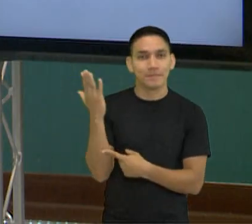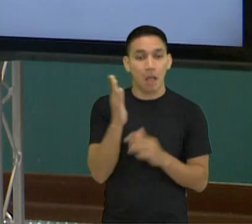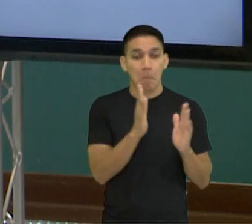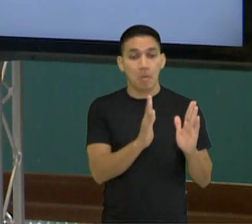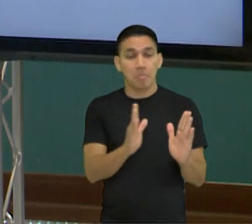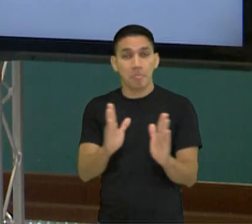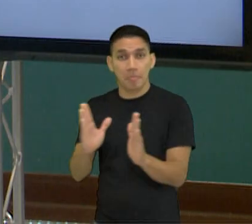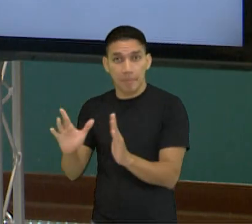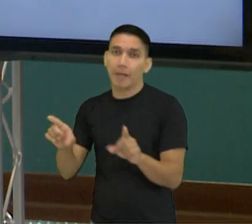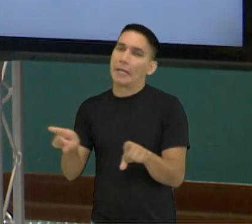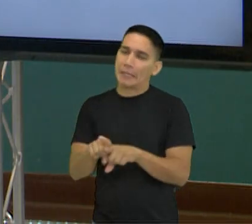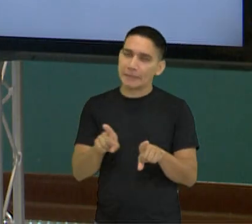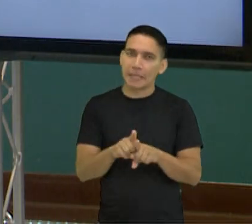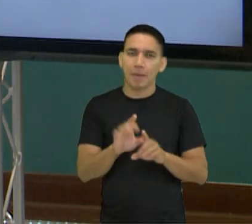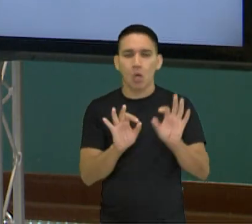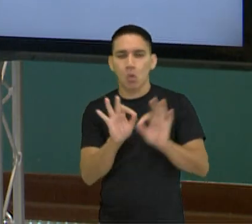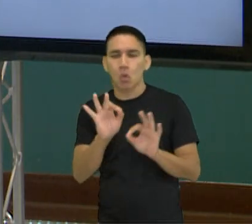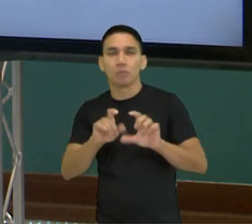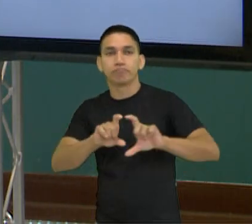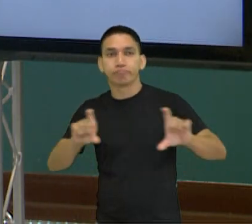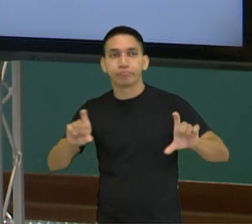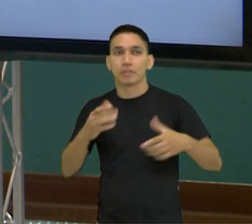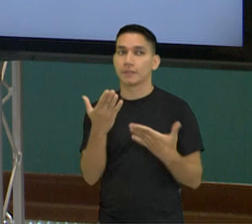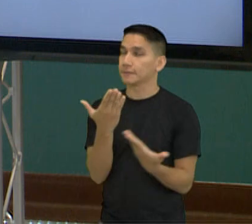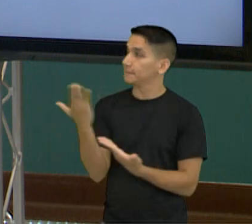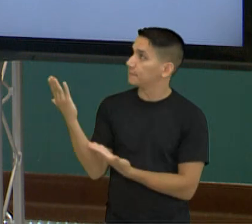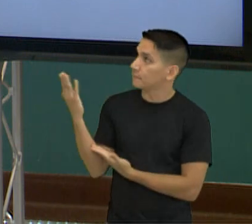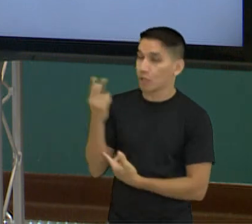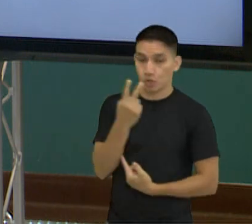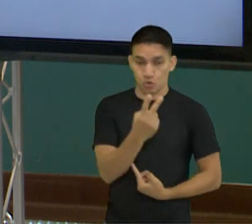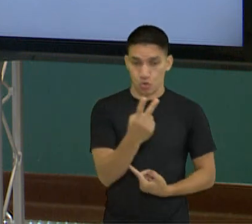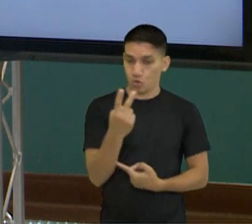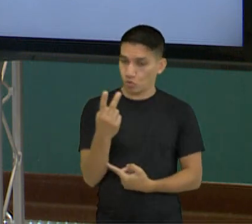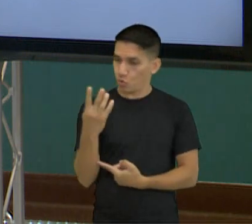molecular também. Isooctano é